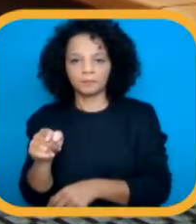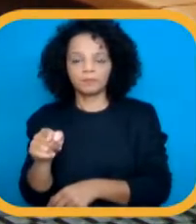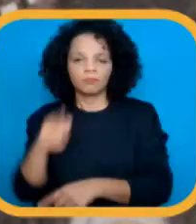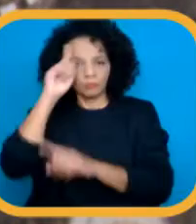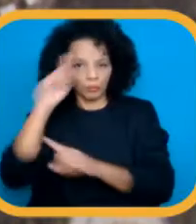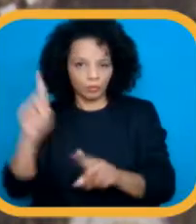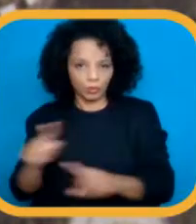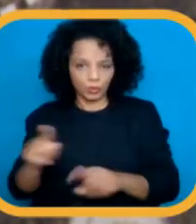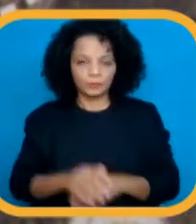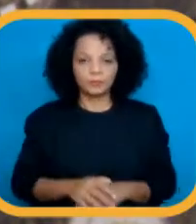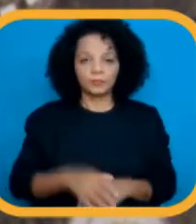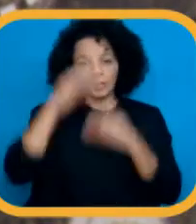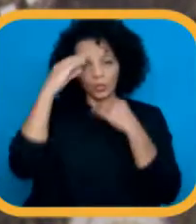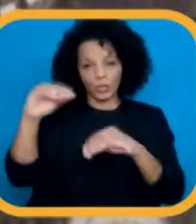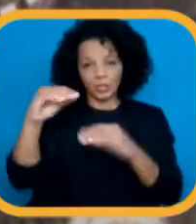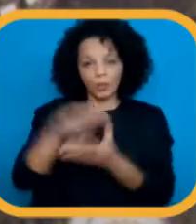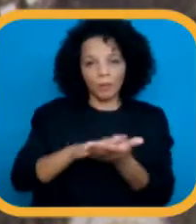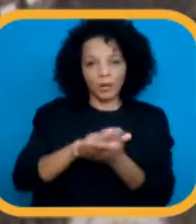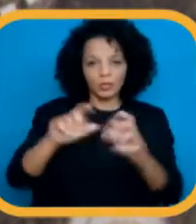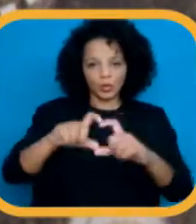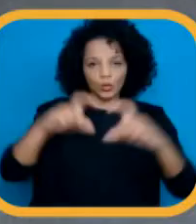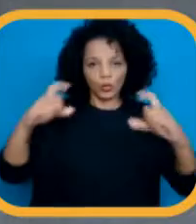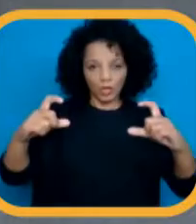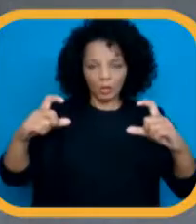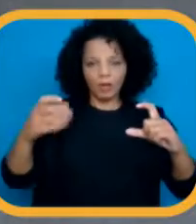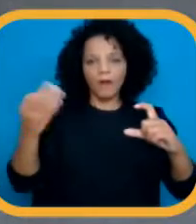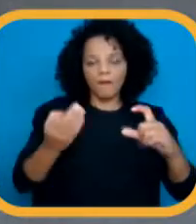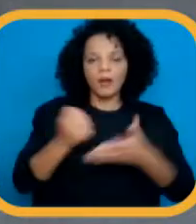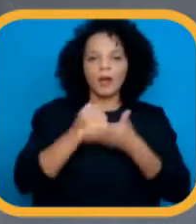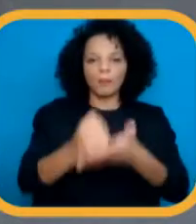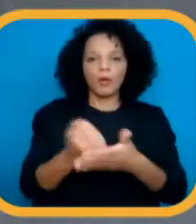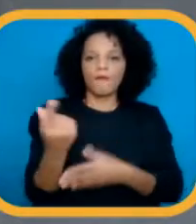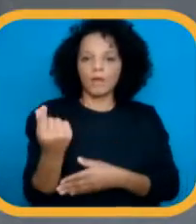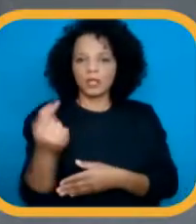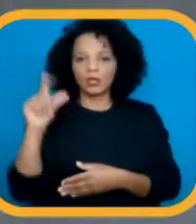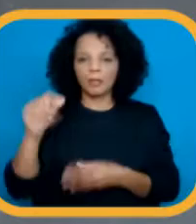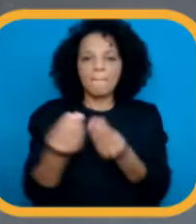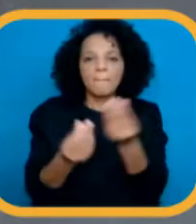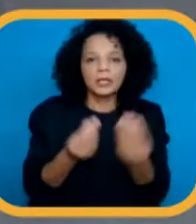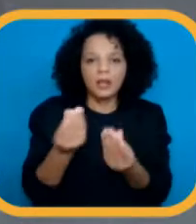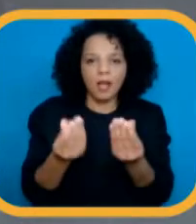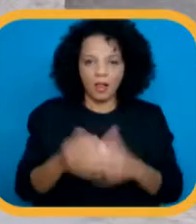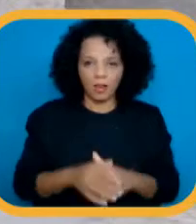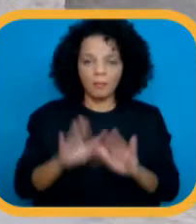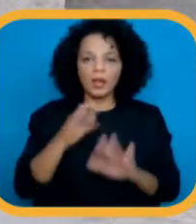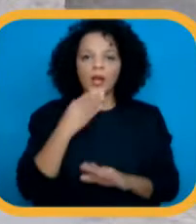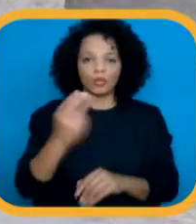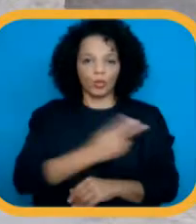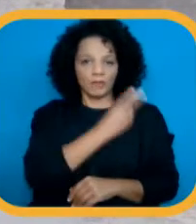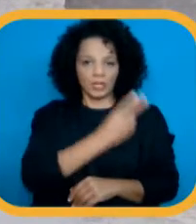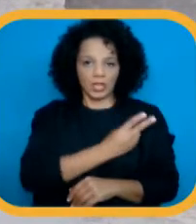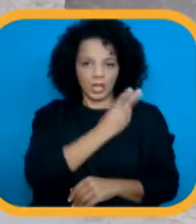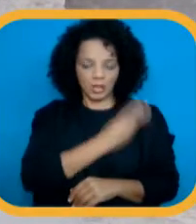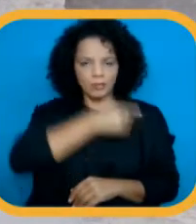dedicada a professores. No ensino básico e secundário existiram apoios financeiros e materiais. No entanto,